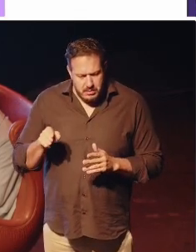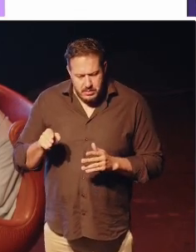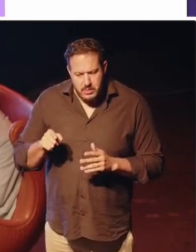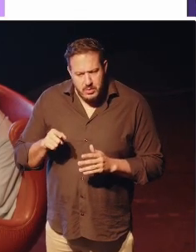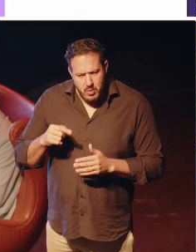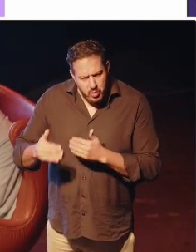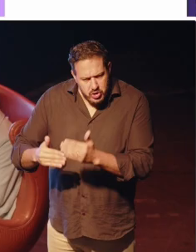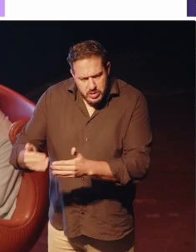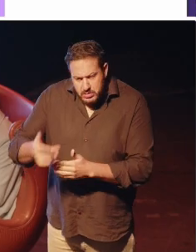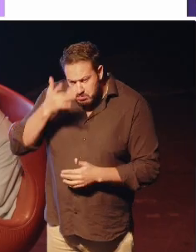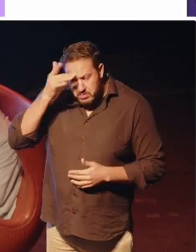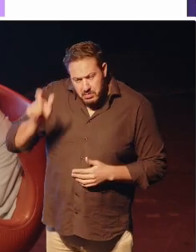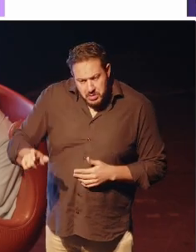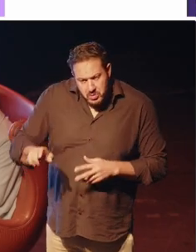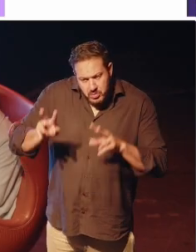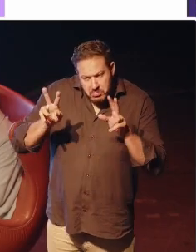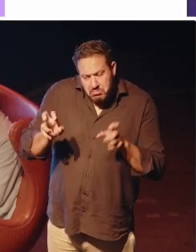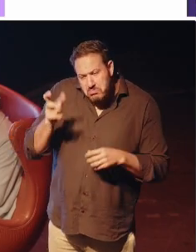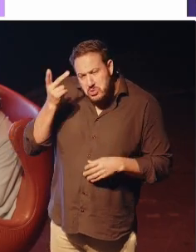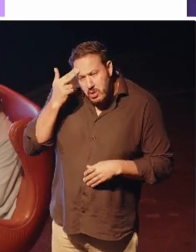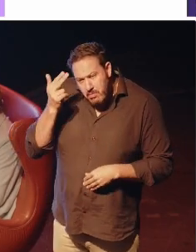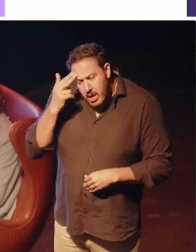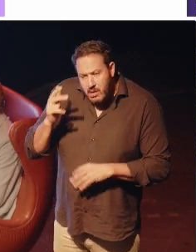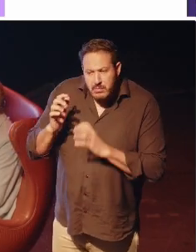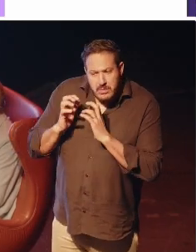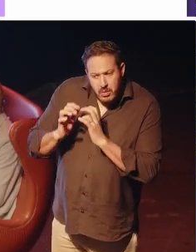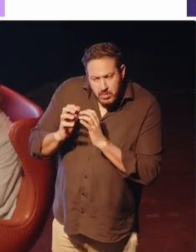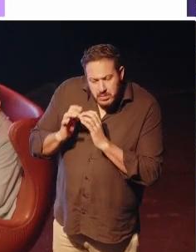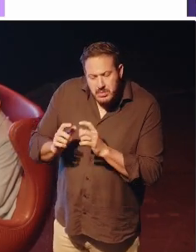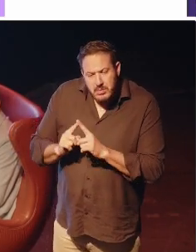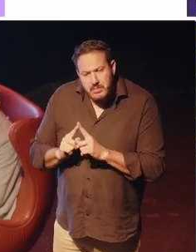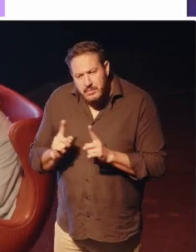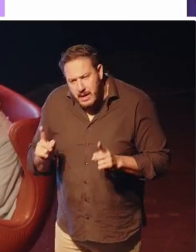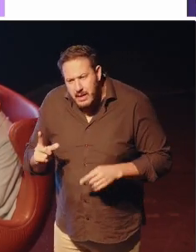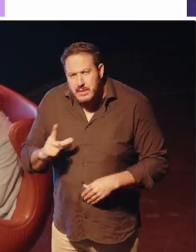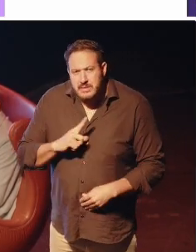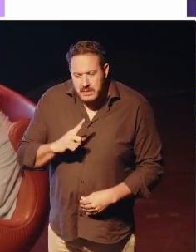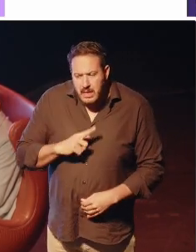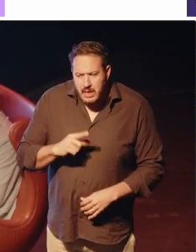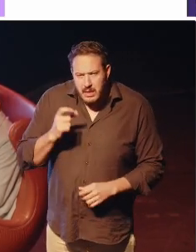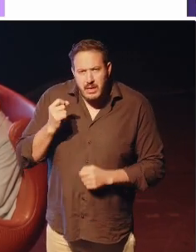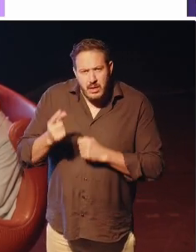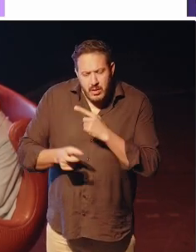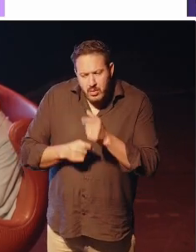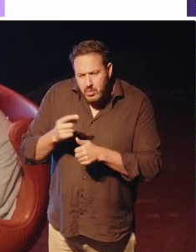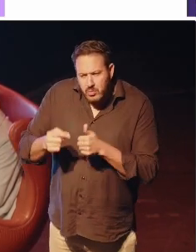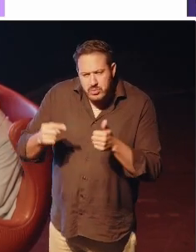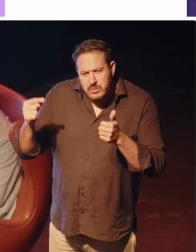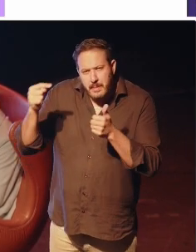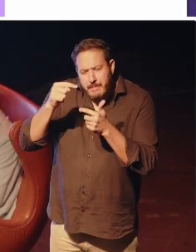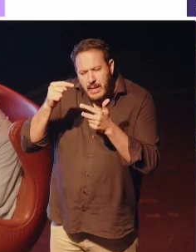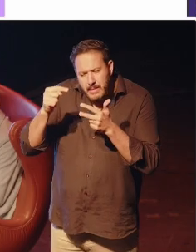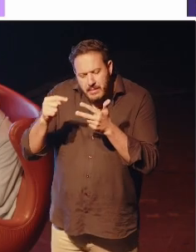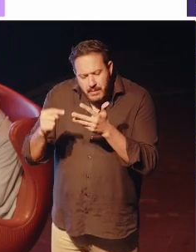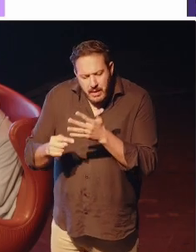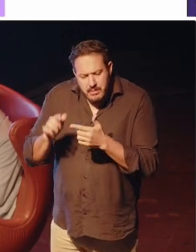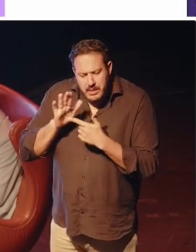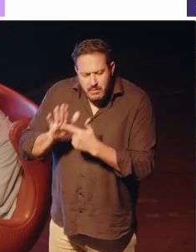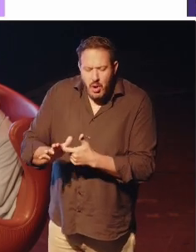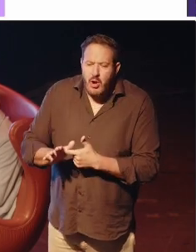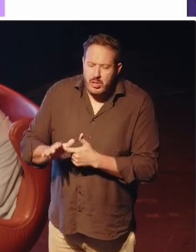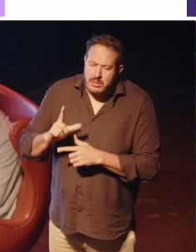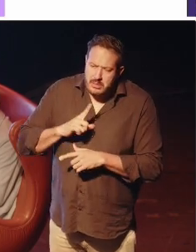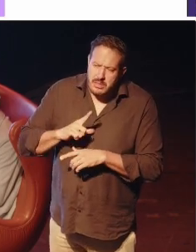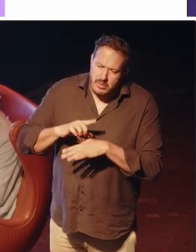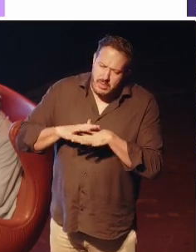Seria o indivíduo normal da cognição, mas tem biomarcadores que refletem a